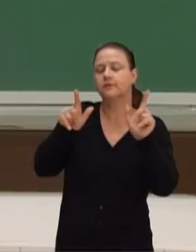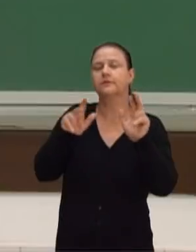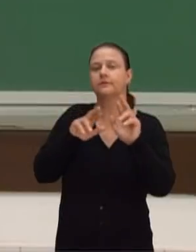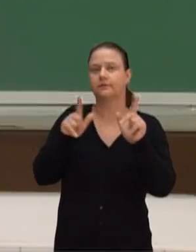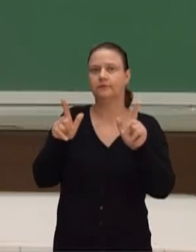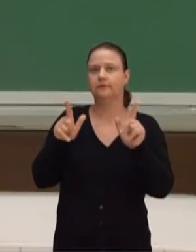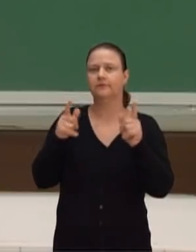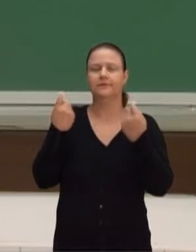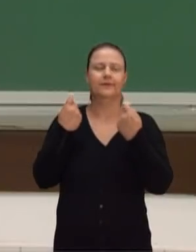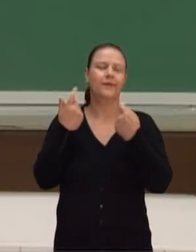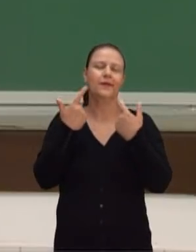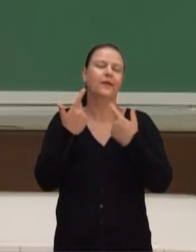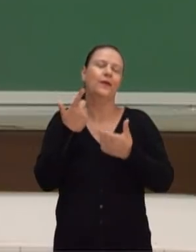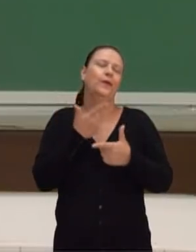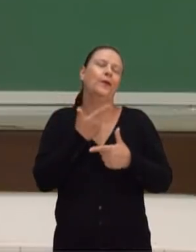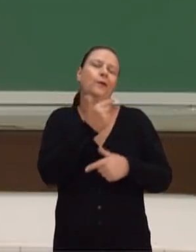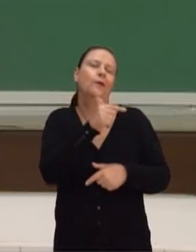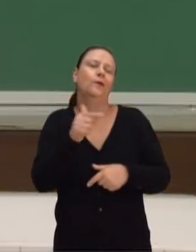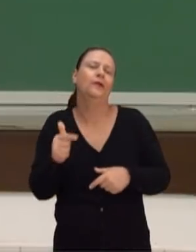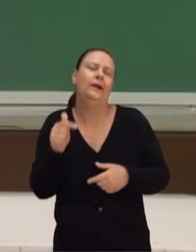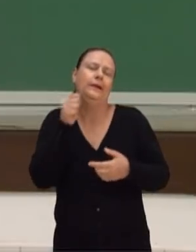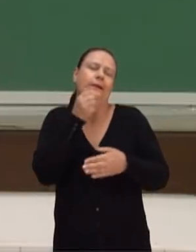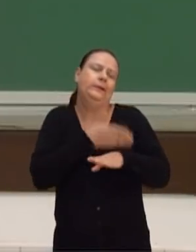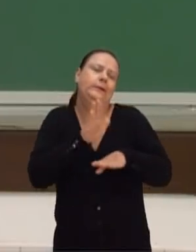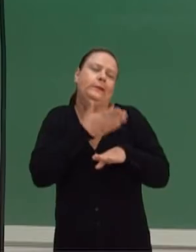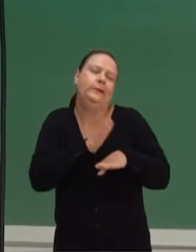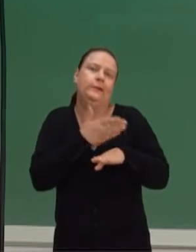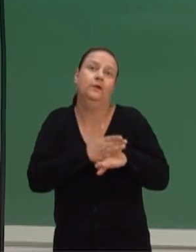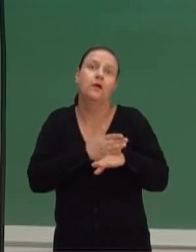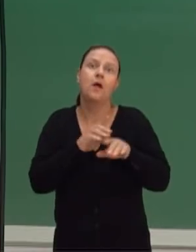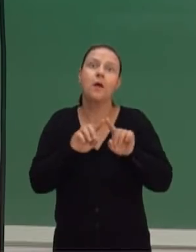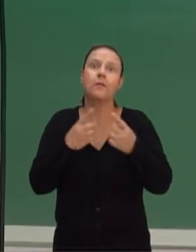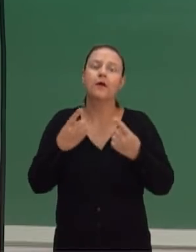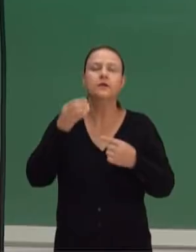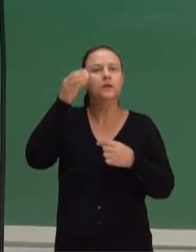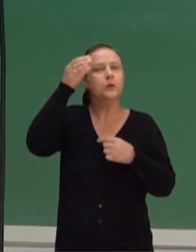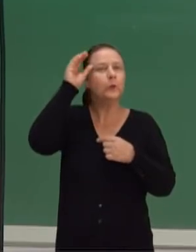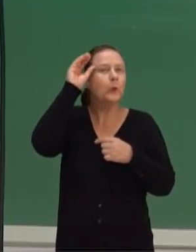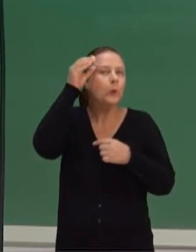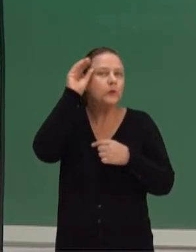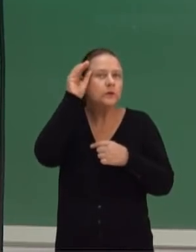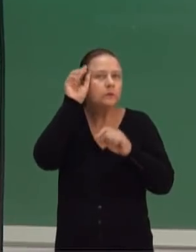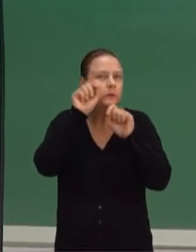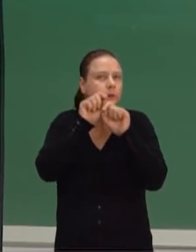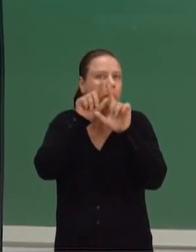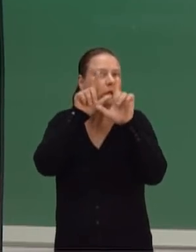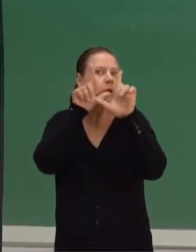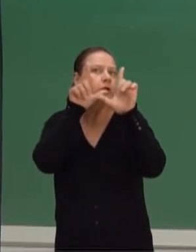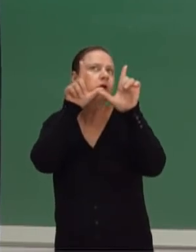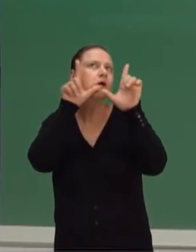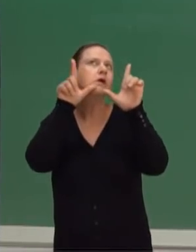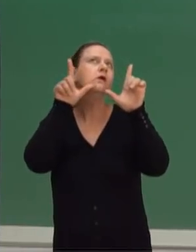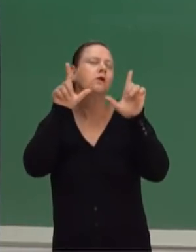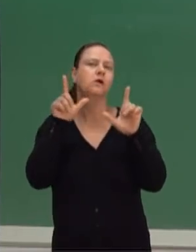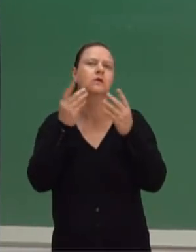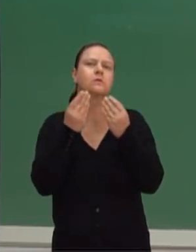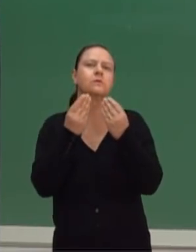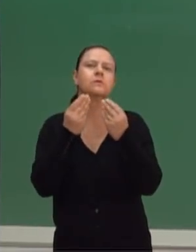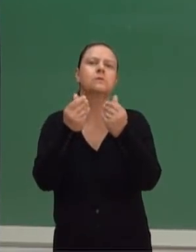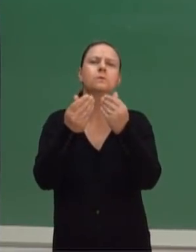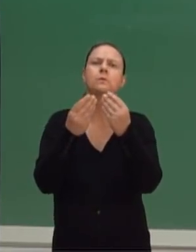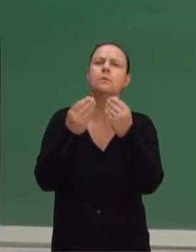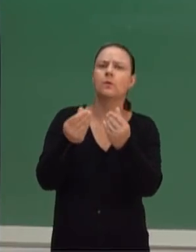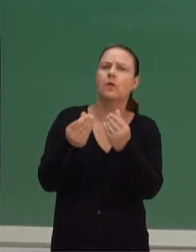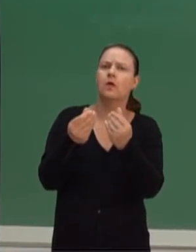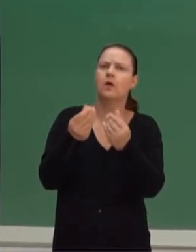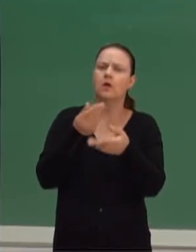muitos exercícios. Vai ser uma aula de conscientização, de sensibilização. Nós vamos trabalhar com o texto do